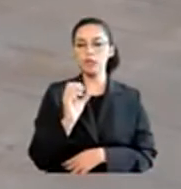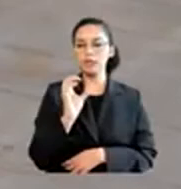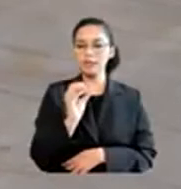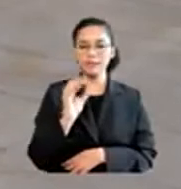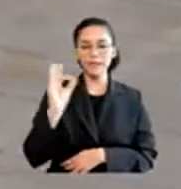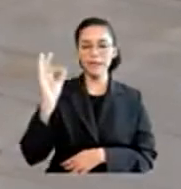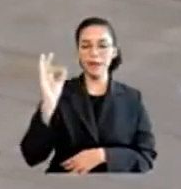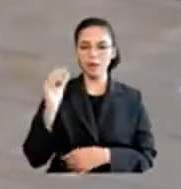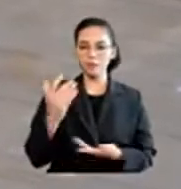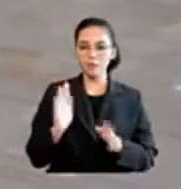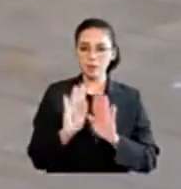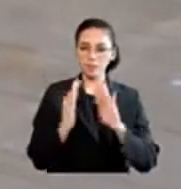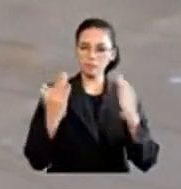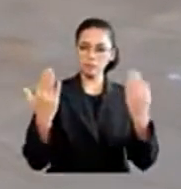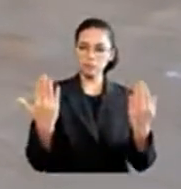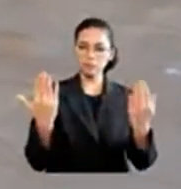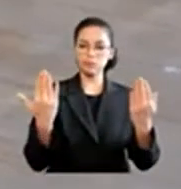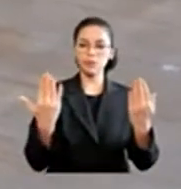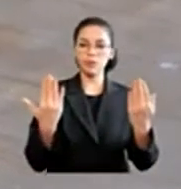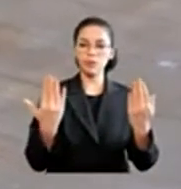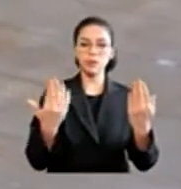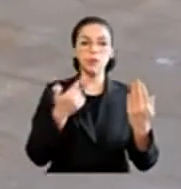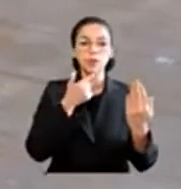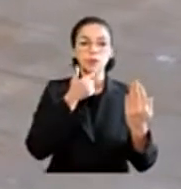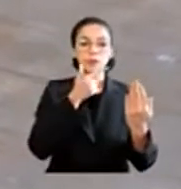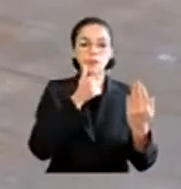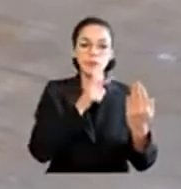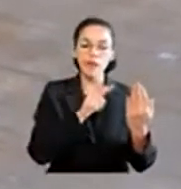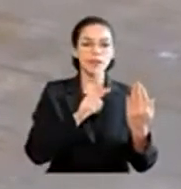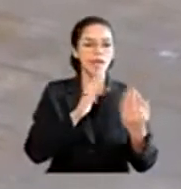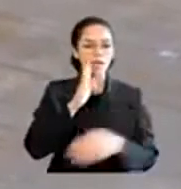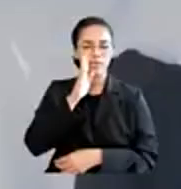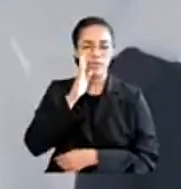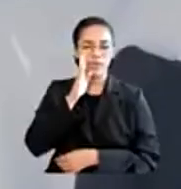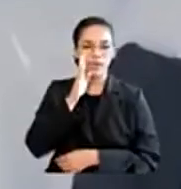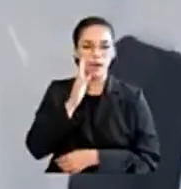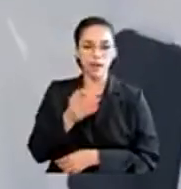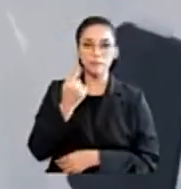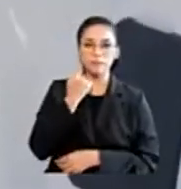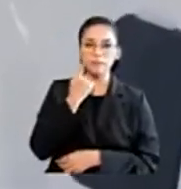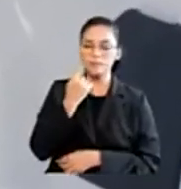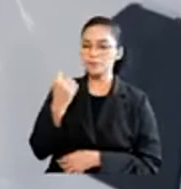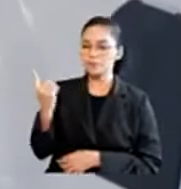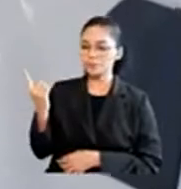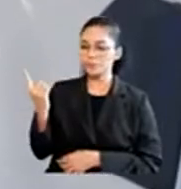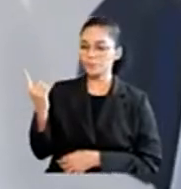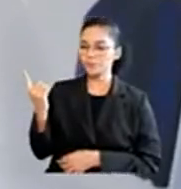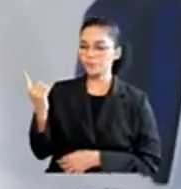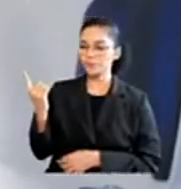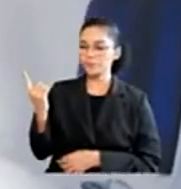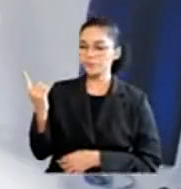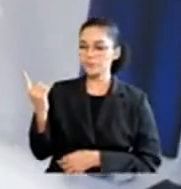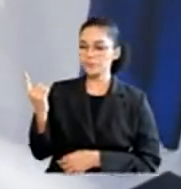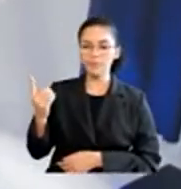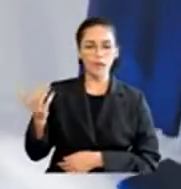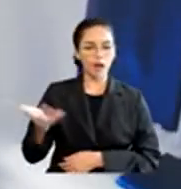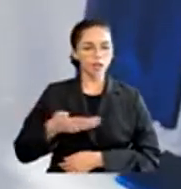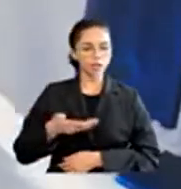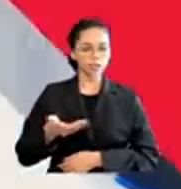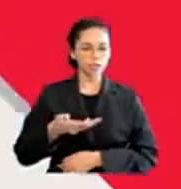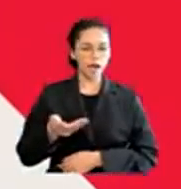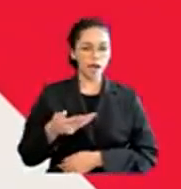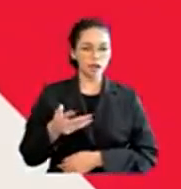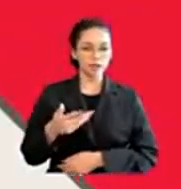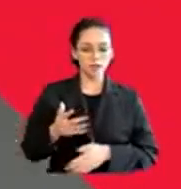é possível carregar o novo Fiat Scudo direto com uma empilhadeira, dando mais agilidade ao processo